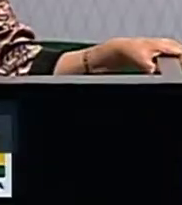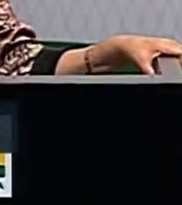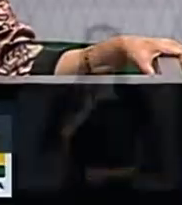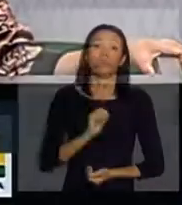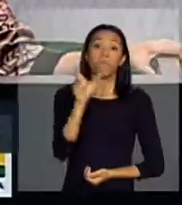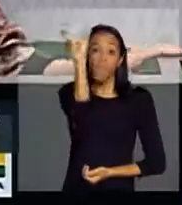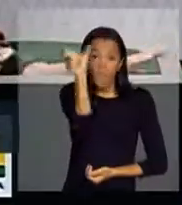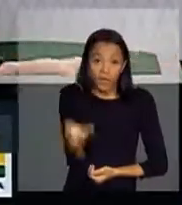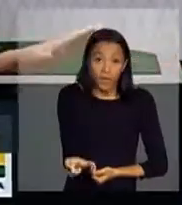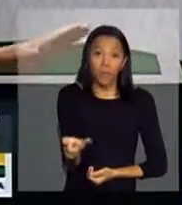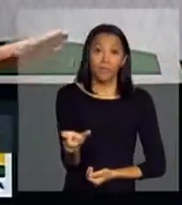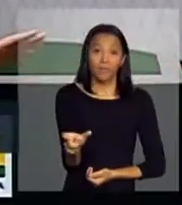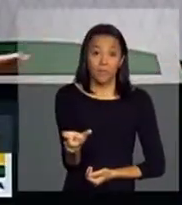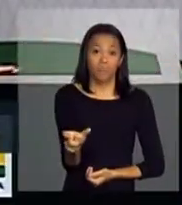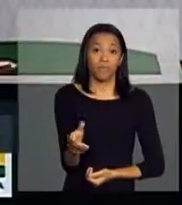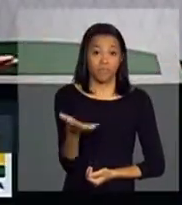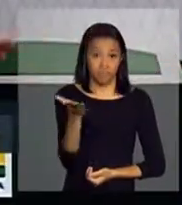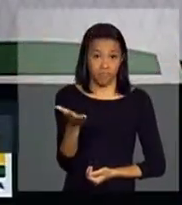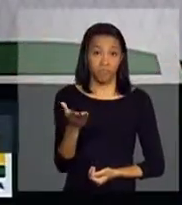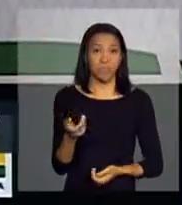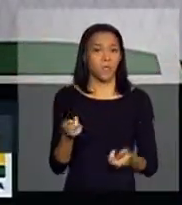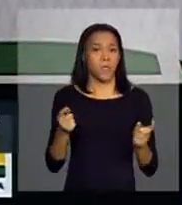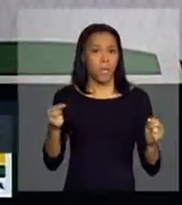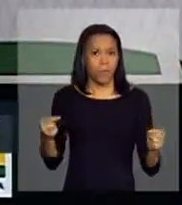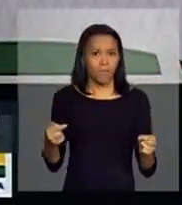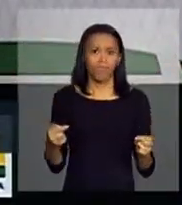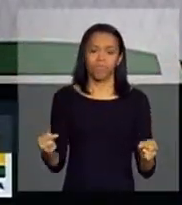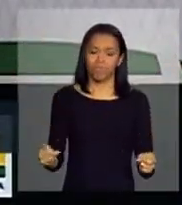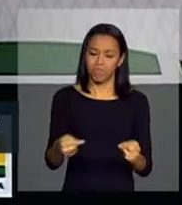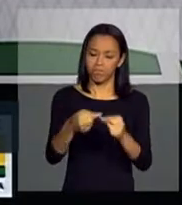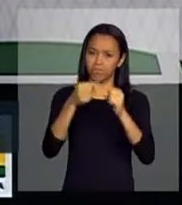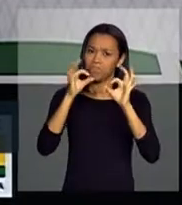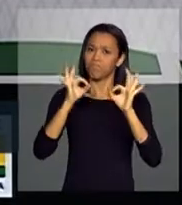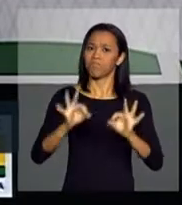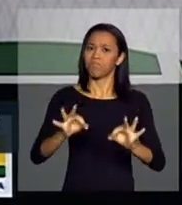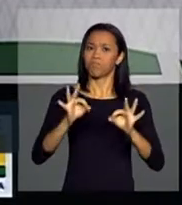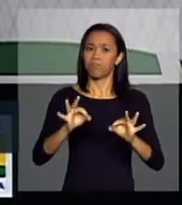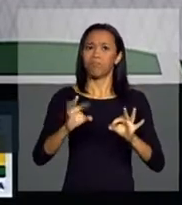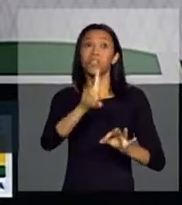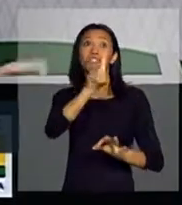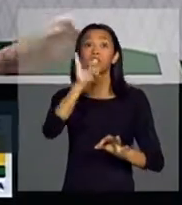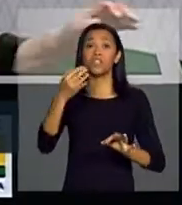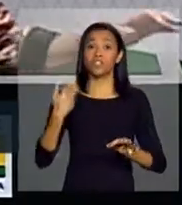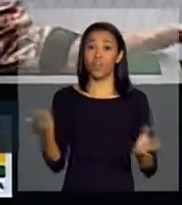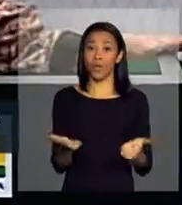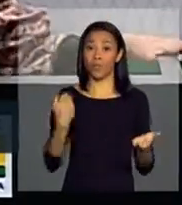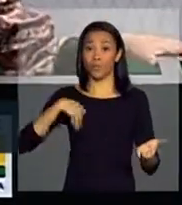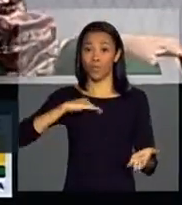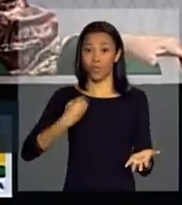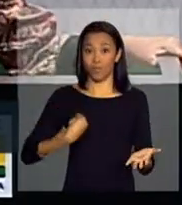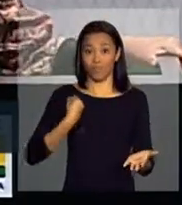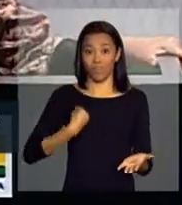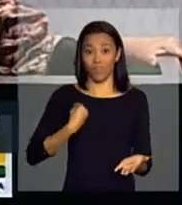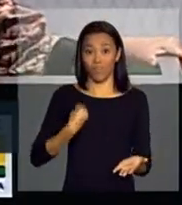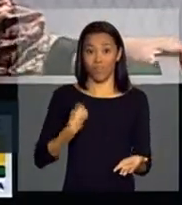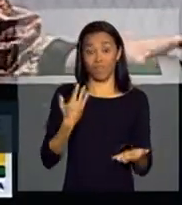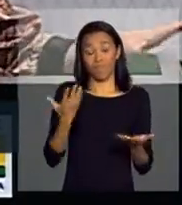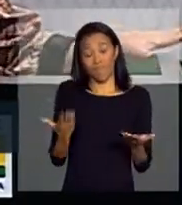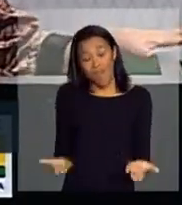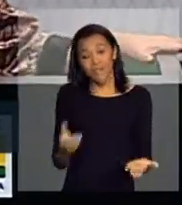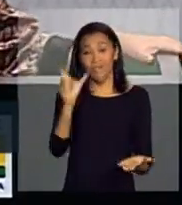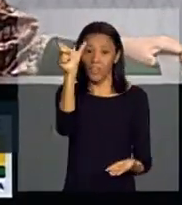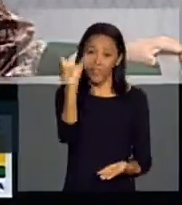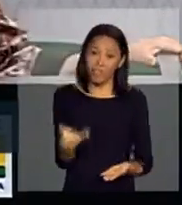ele walfredo é compatível com esse momento que nós vivemos ele lamentavelmente